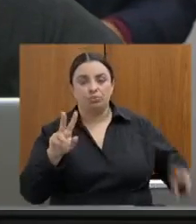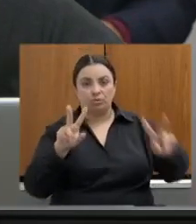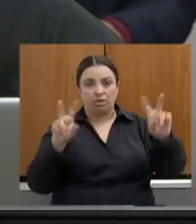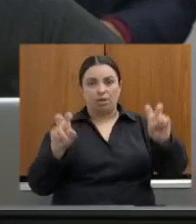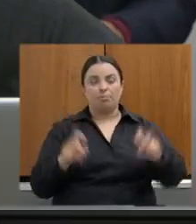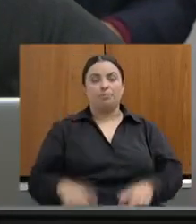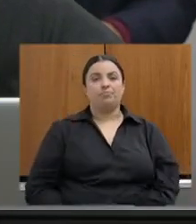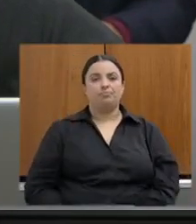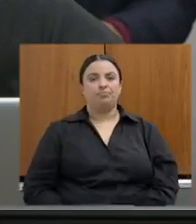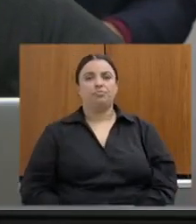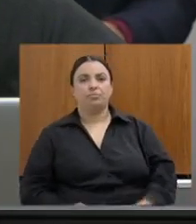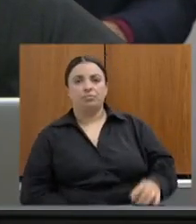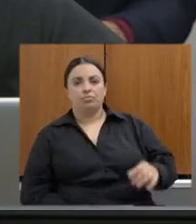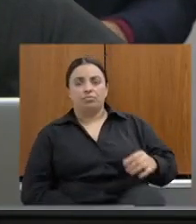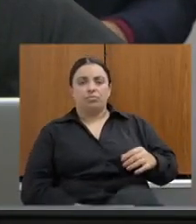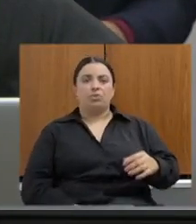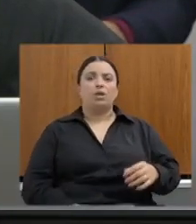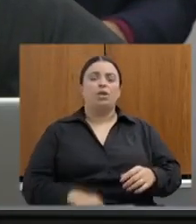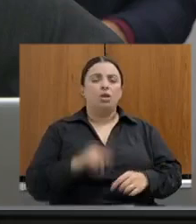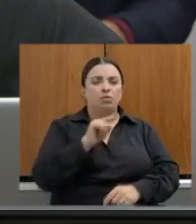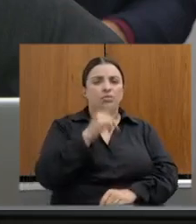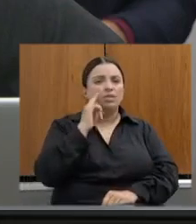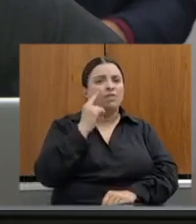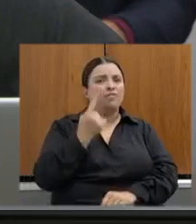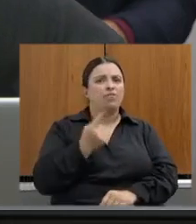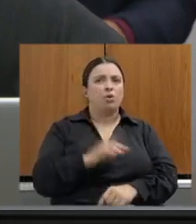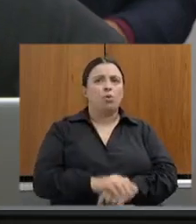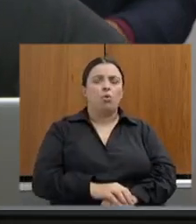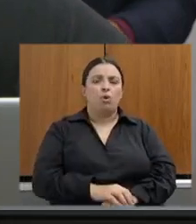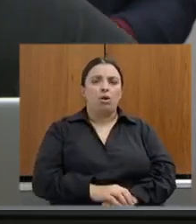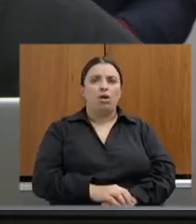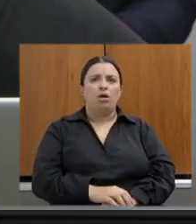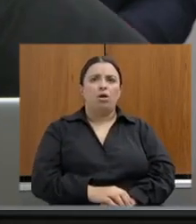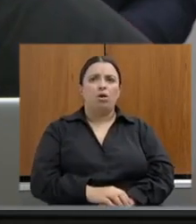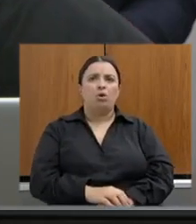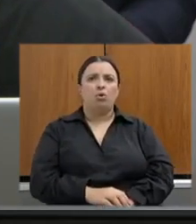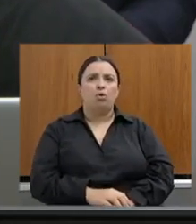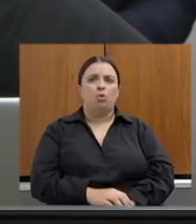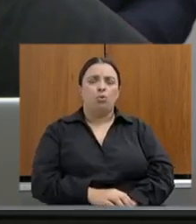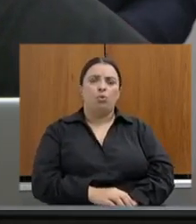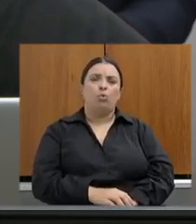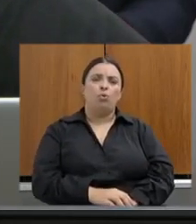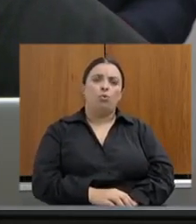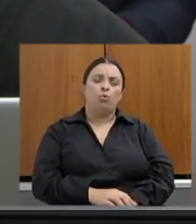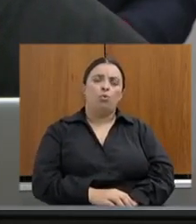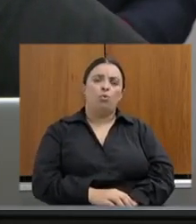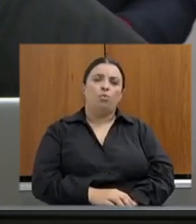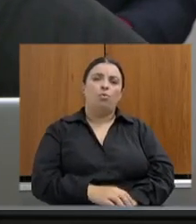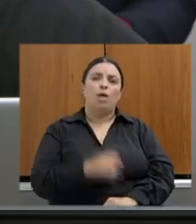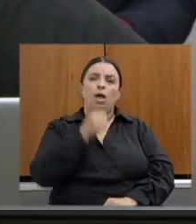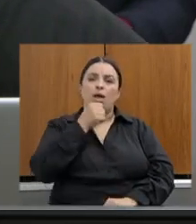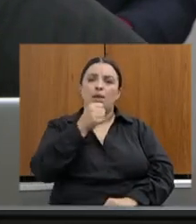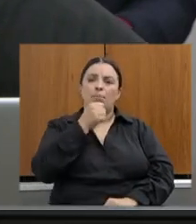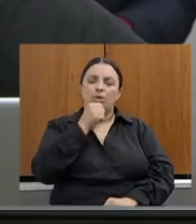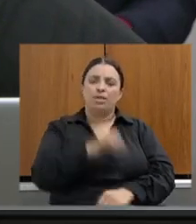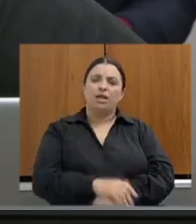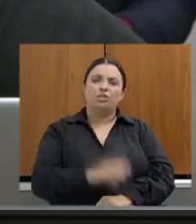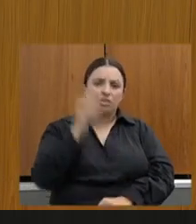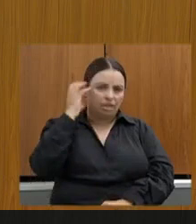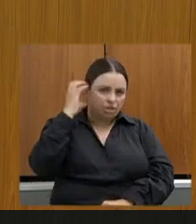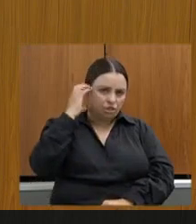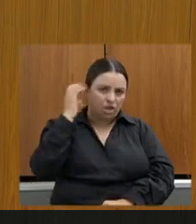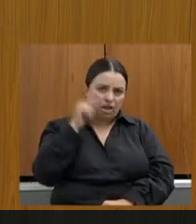oportunidade de ouvir a matéria da rádio Itatiaia falando o plantão digital só chegou até acesso a matéria ele não só